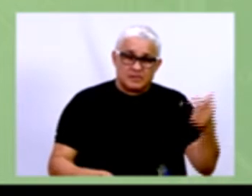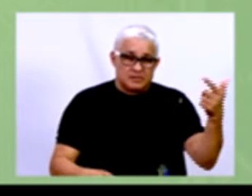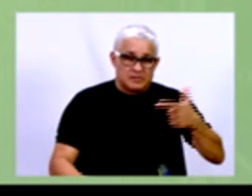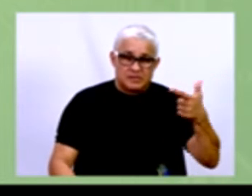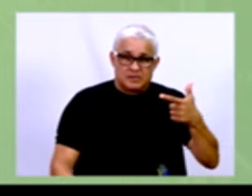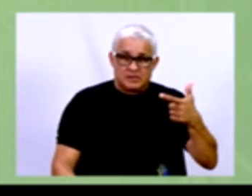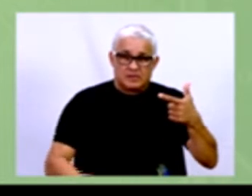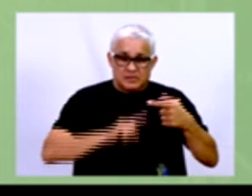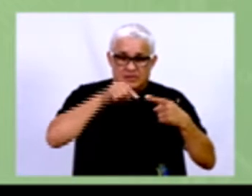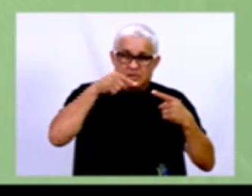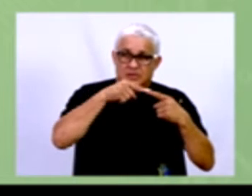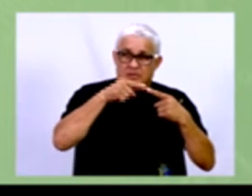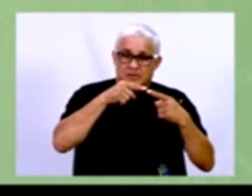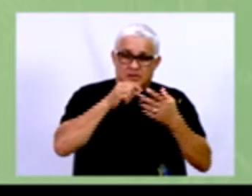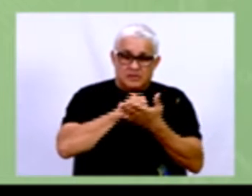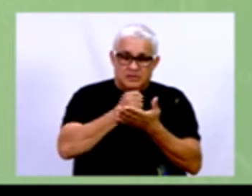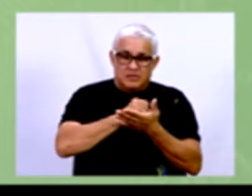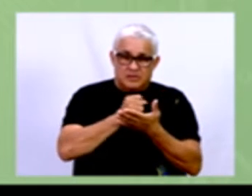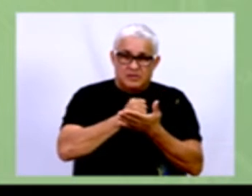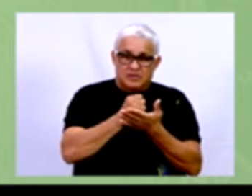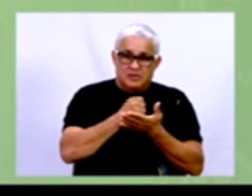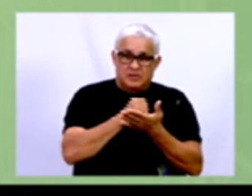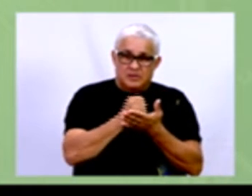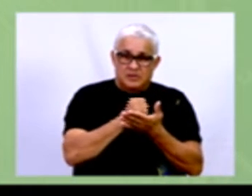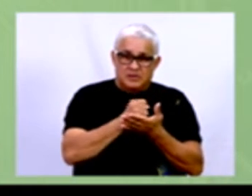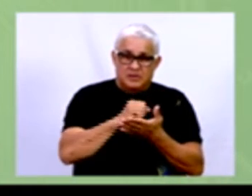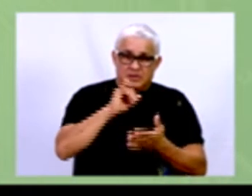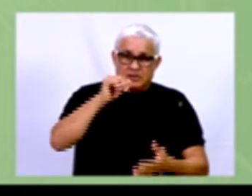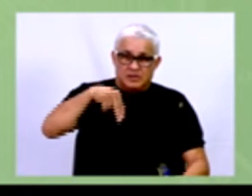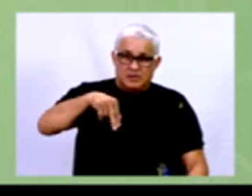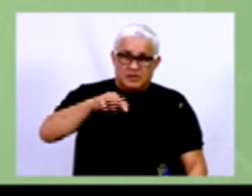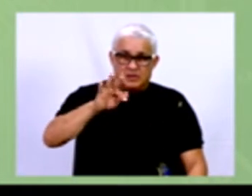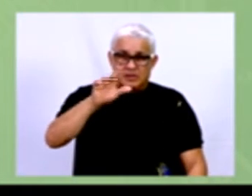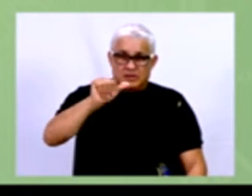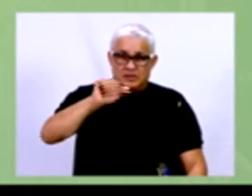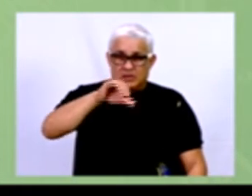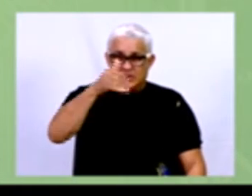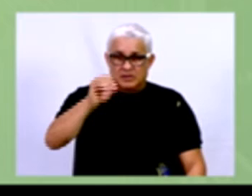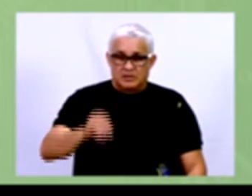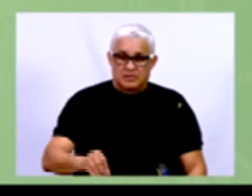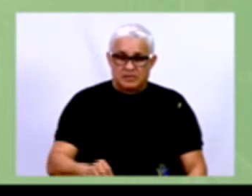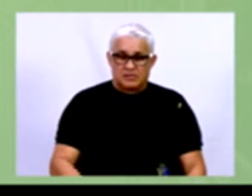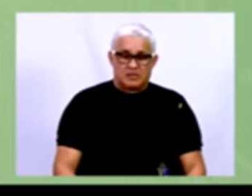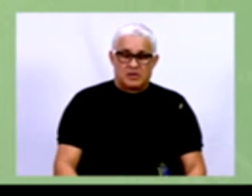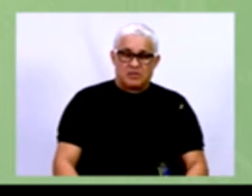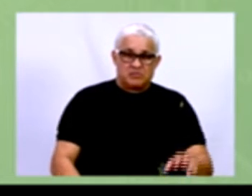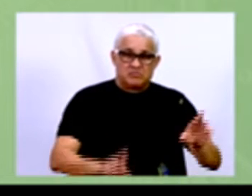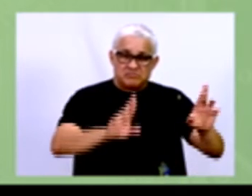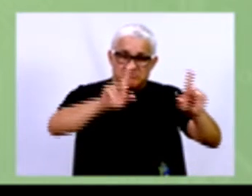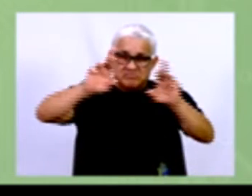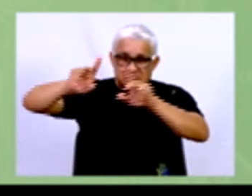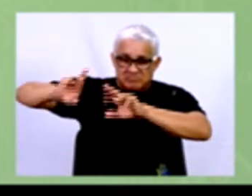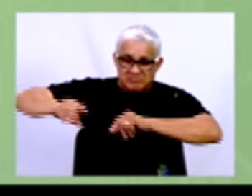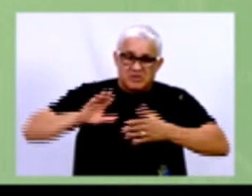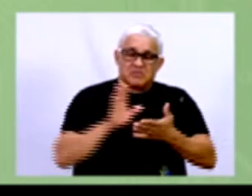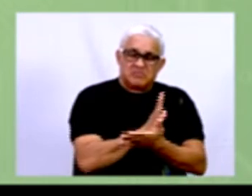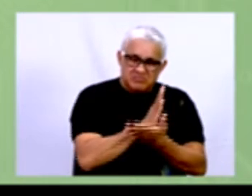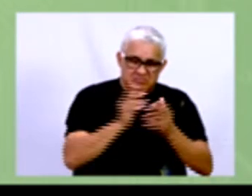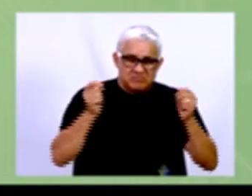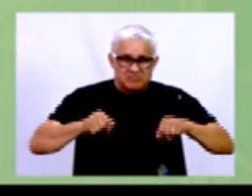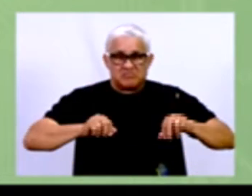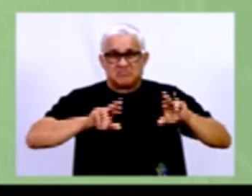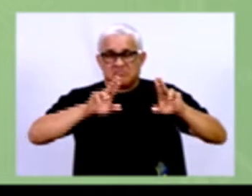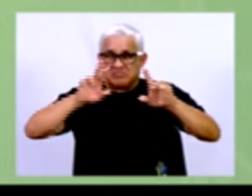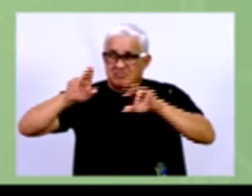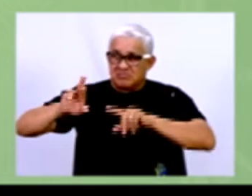é o controle da inflação, que obviamente varia de economia para economia. Algumas podem